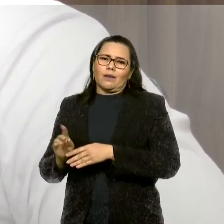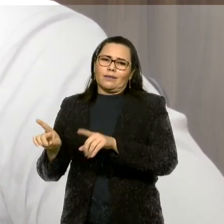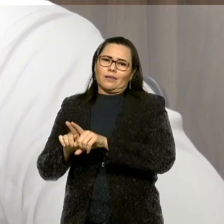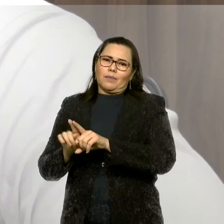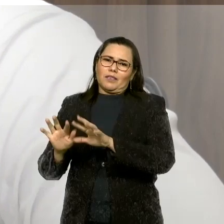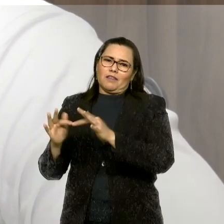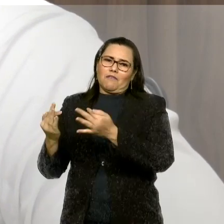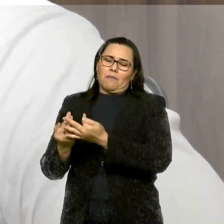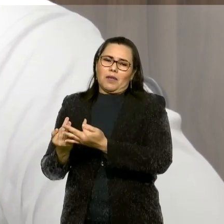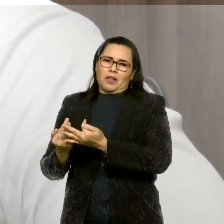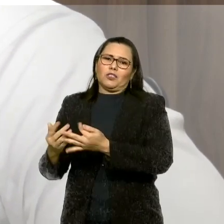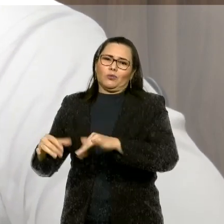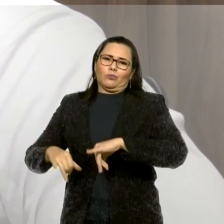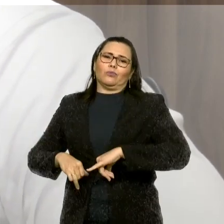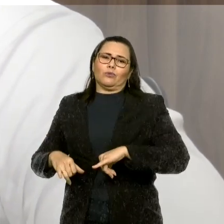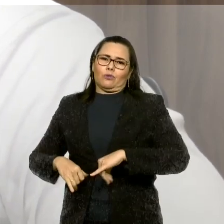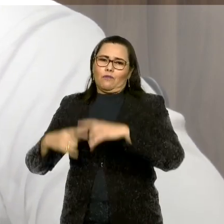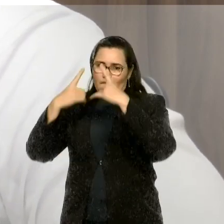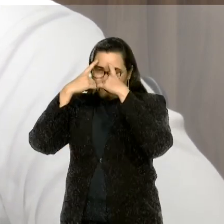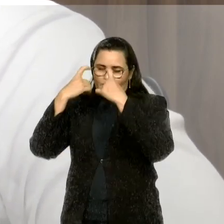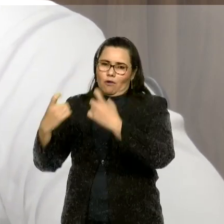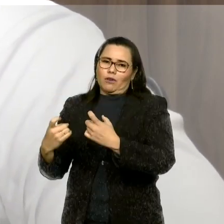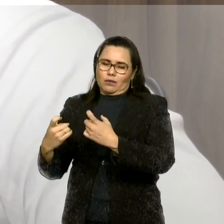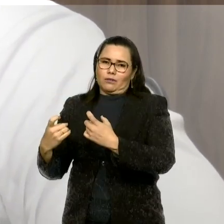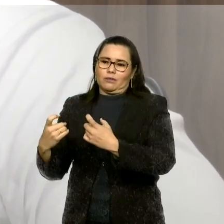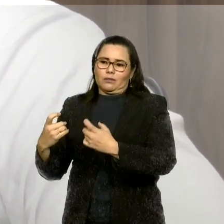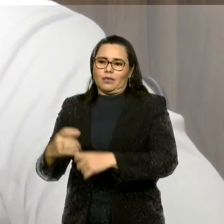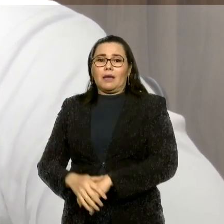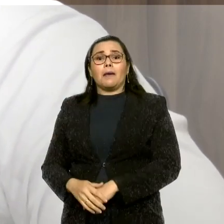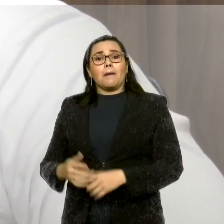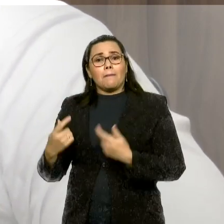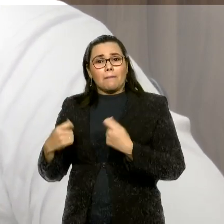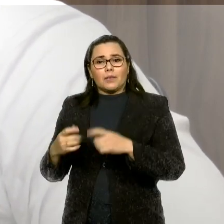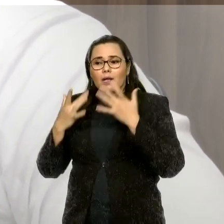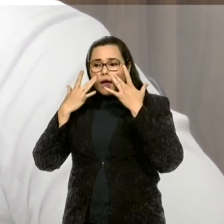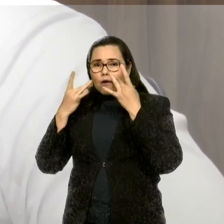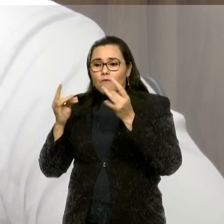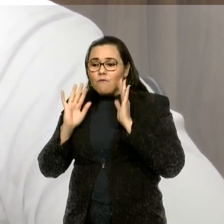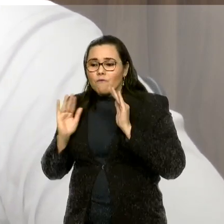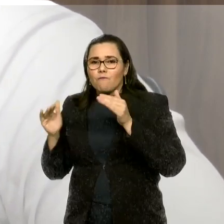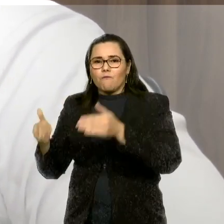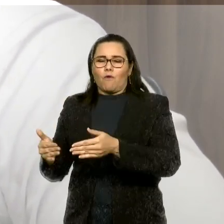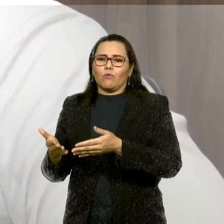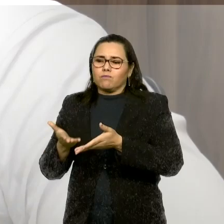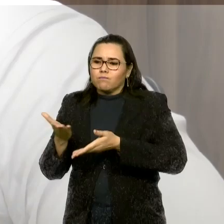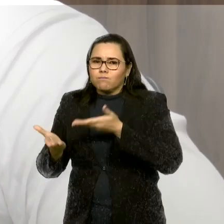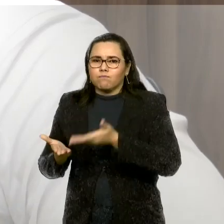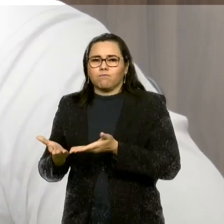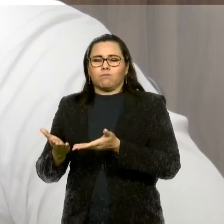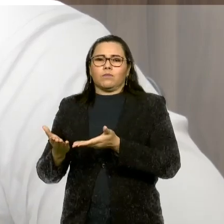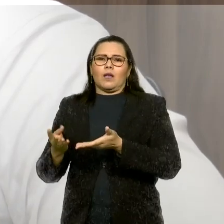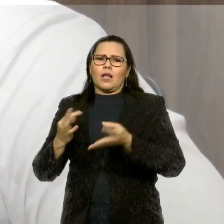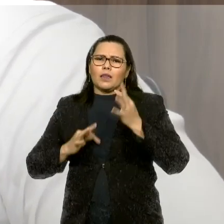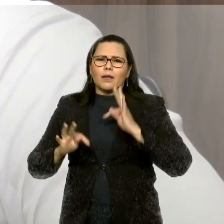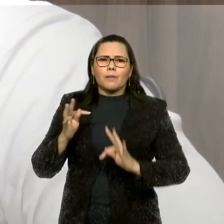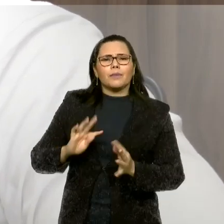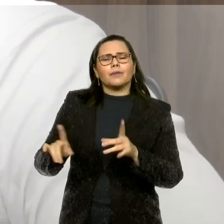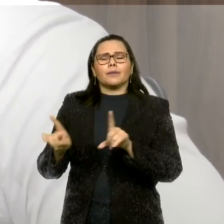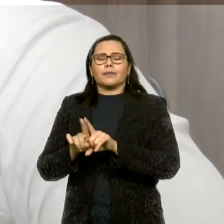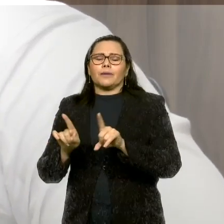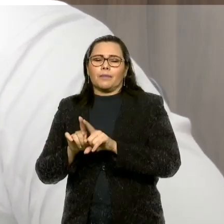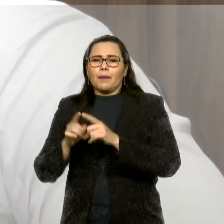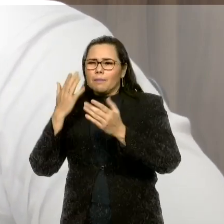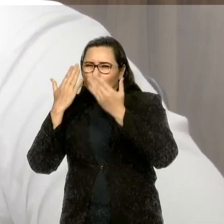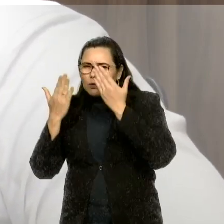essas pessoas que são vitimadas e que precisam de uma atenção todo especial de tratamento terapêutico psicológico atendimento de saúde